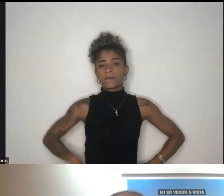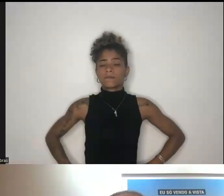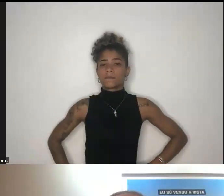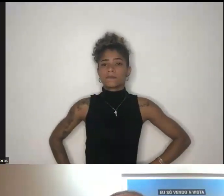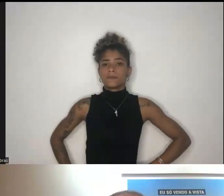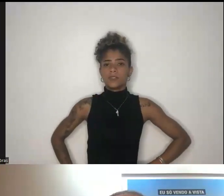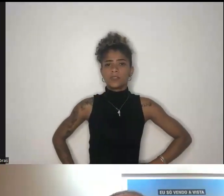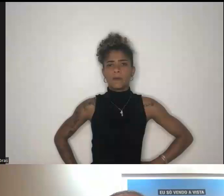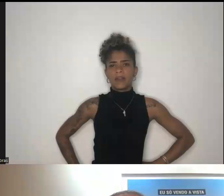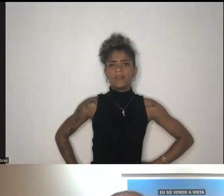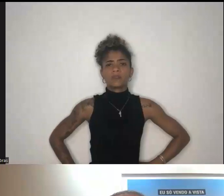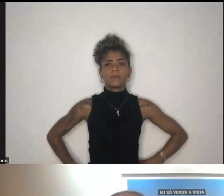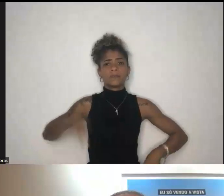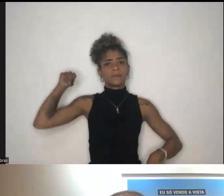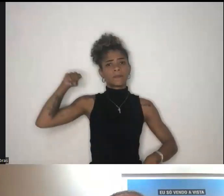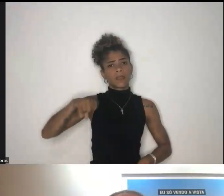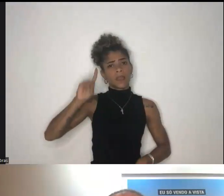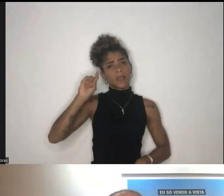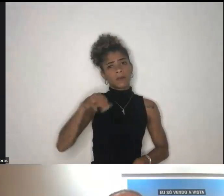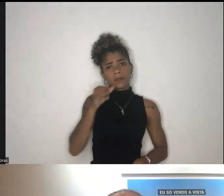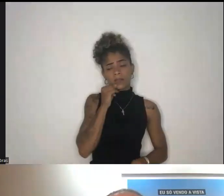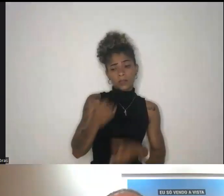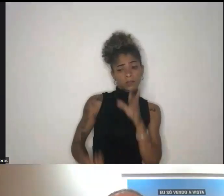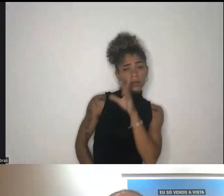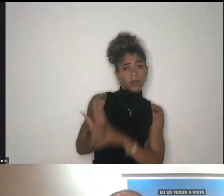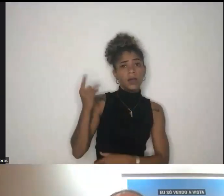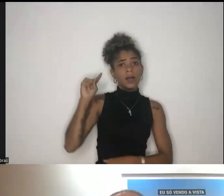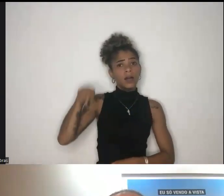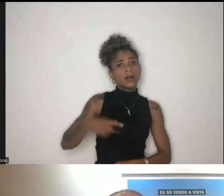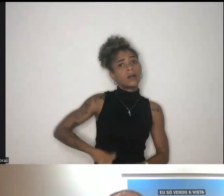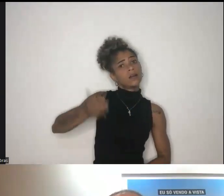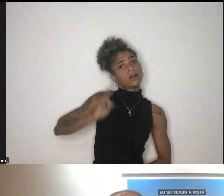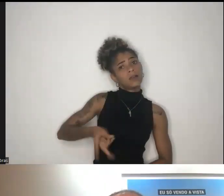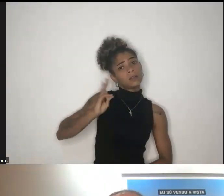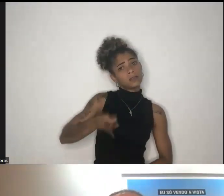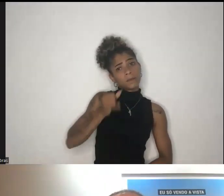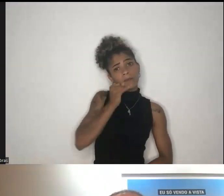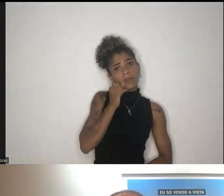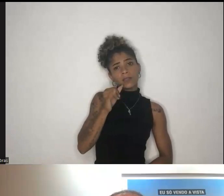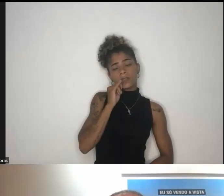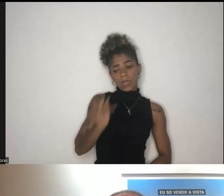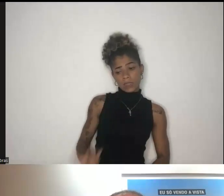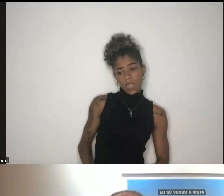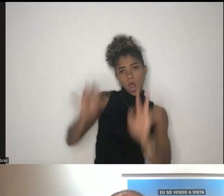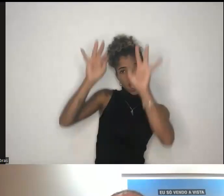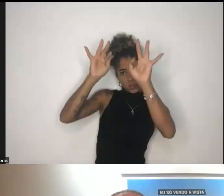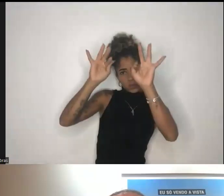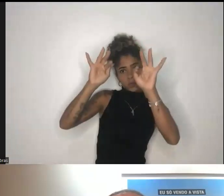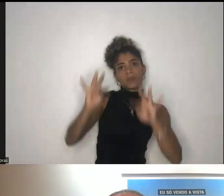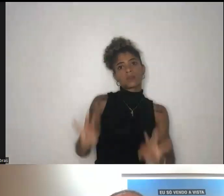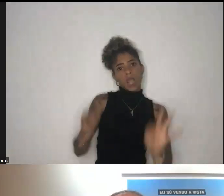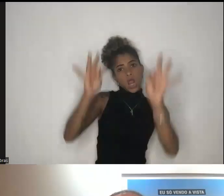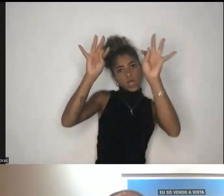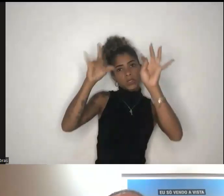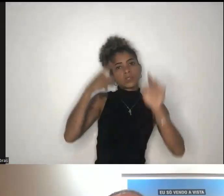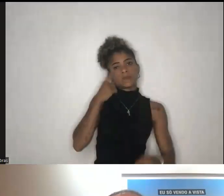o caráter de Vanguarda da criação que sempre antecipou os movimentos tecnológicos a gente vê que